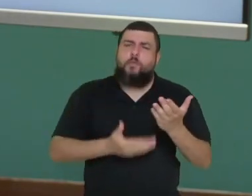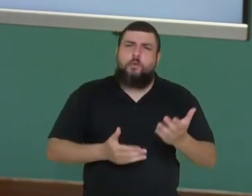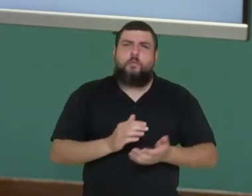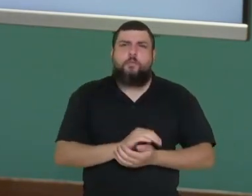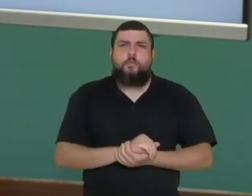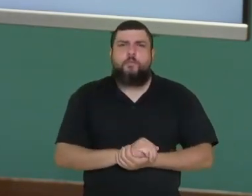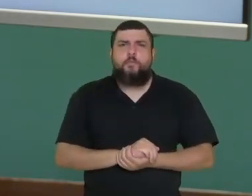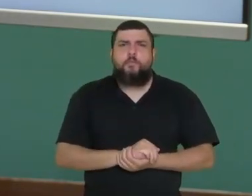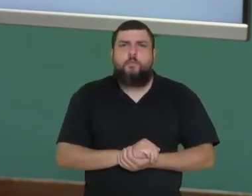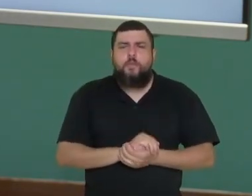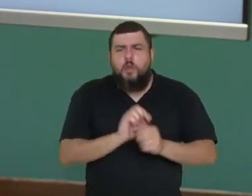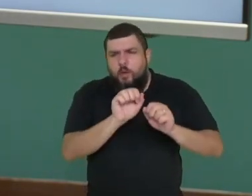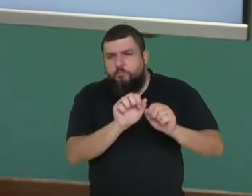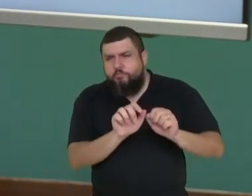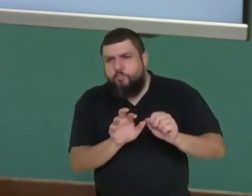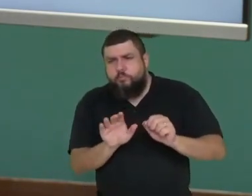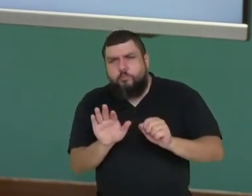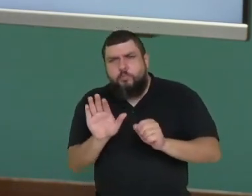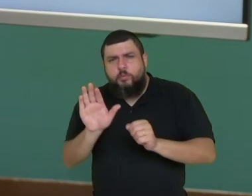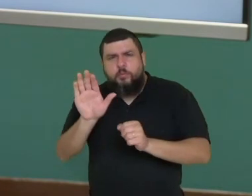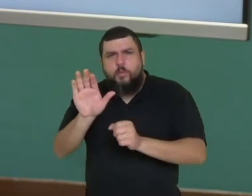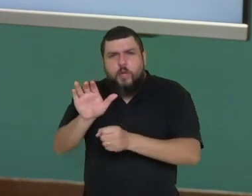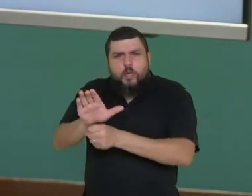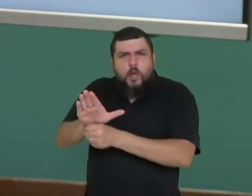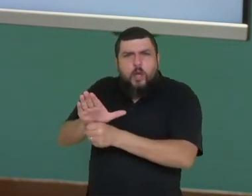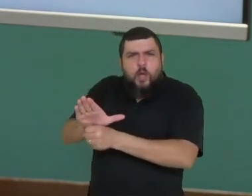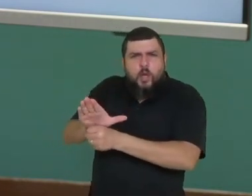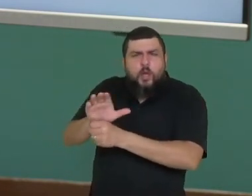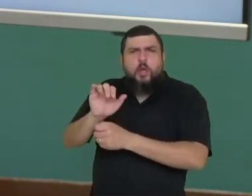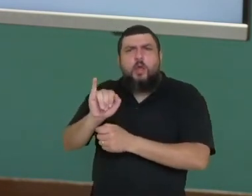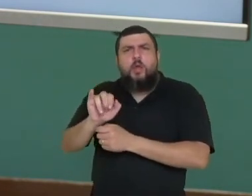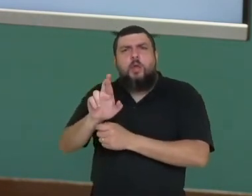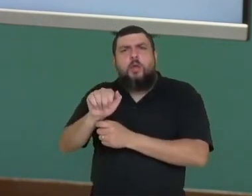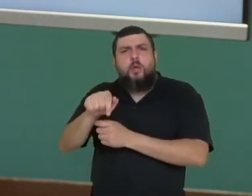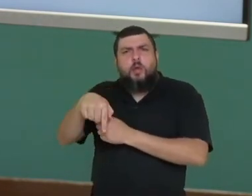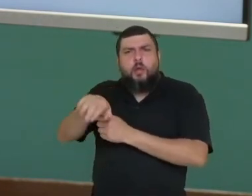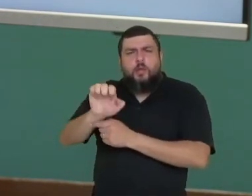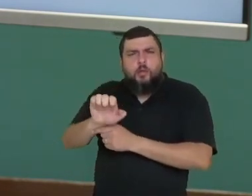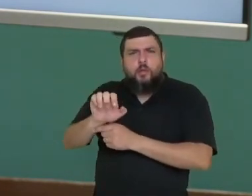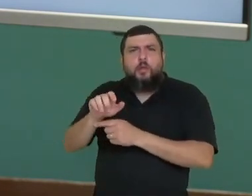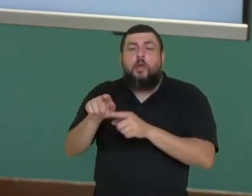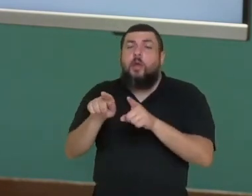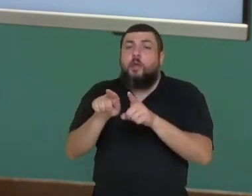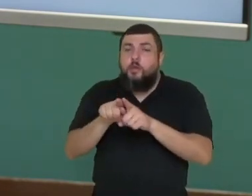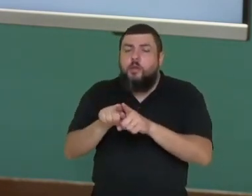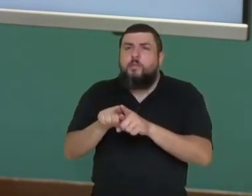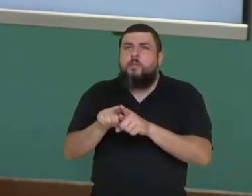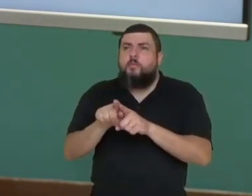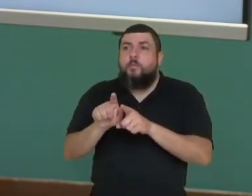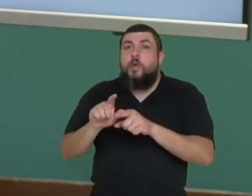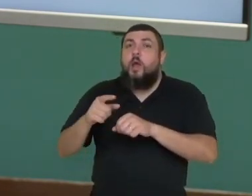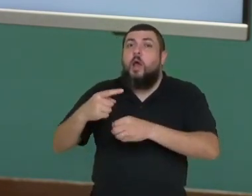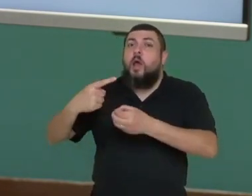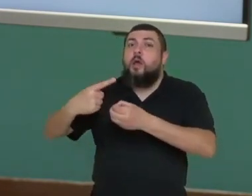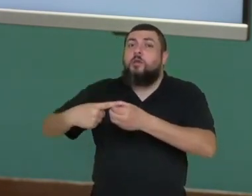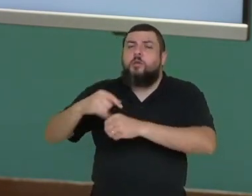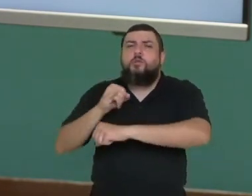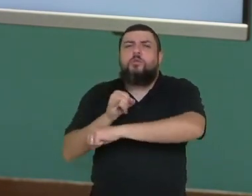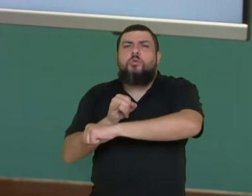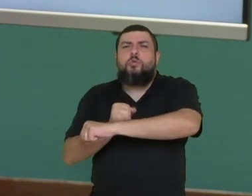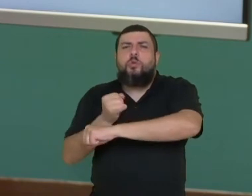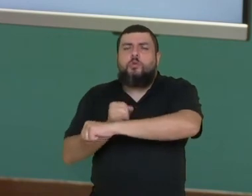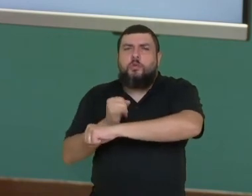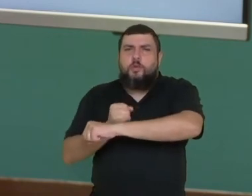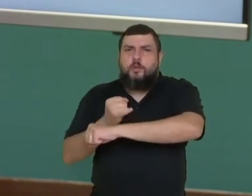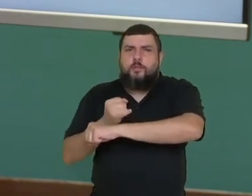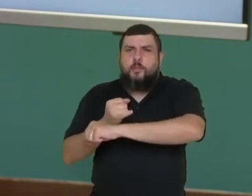região do Iraque, Irã, Síria, aliás, Jerusalém, um problema seríssimo isso, porque daí seria a